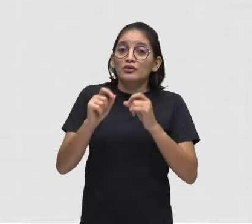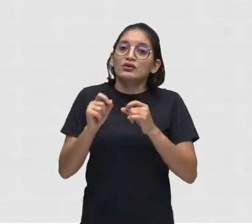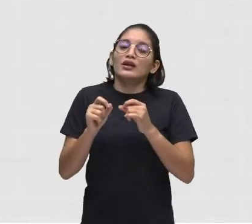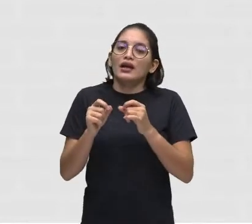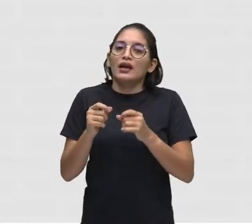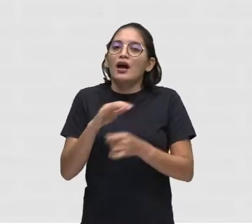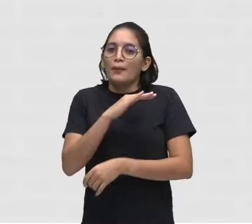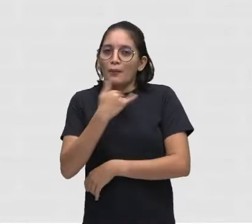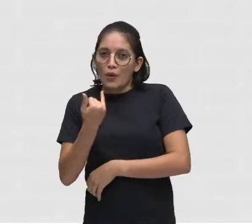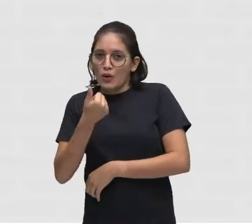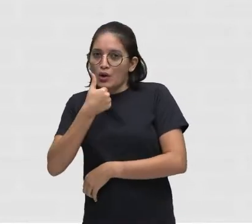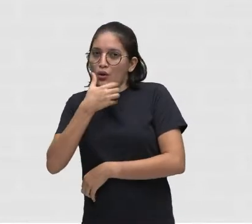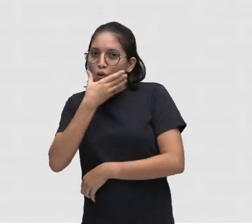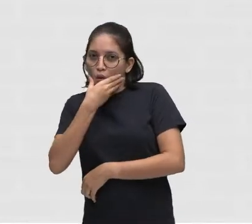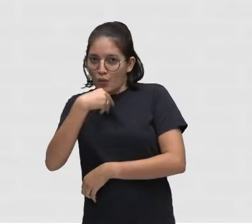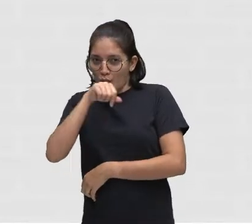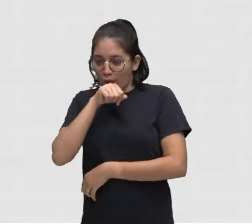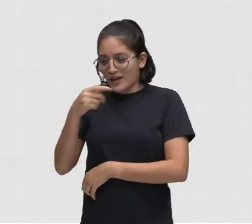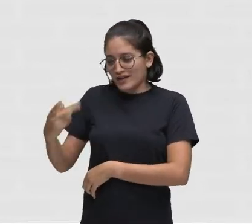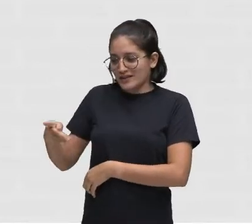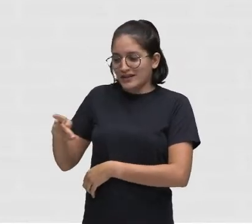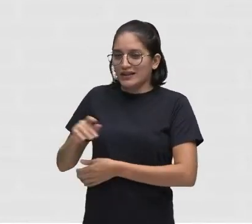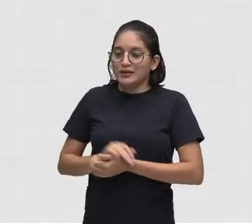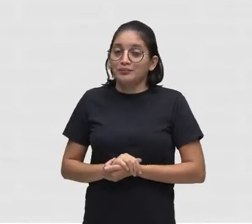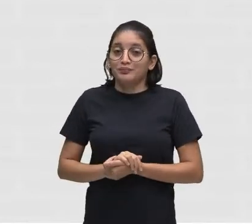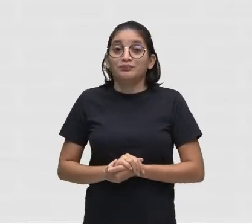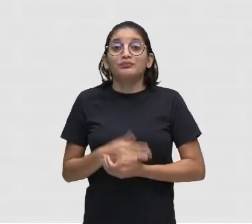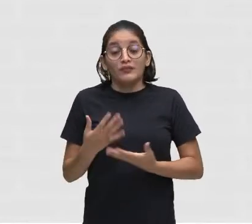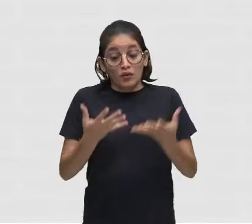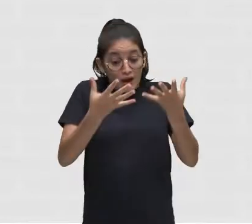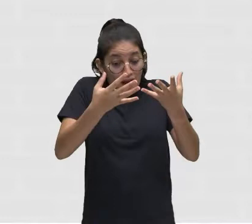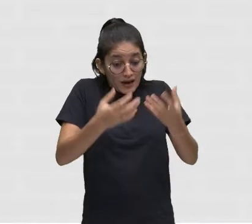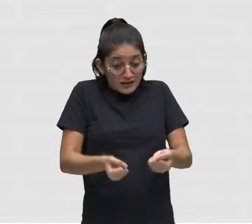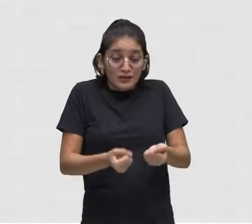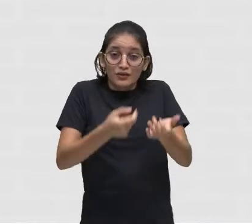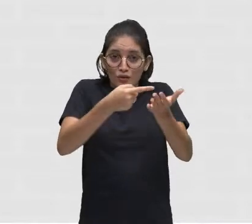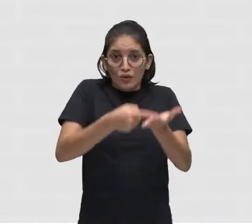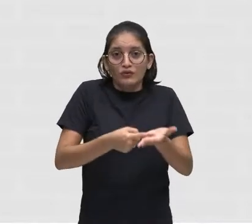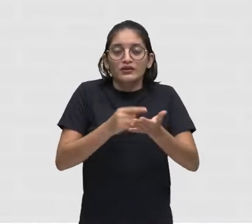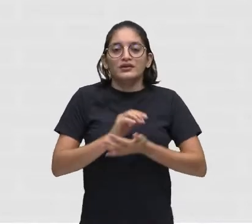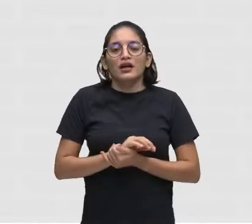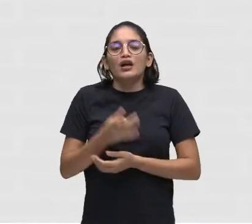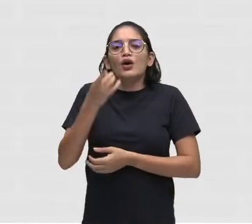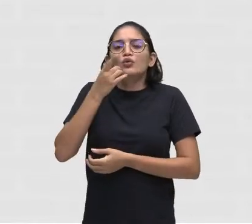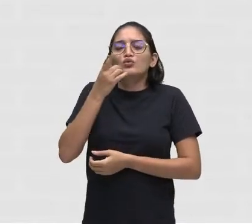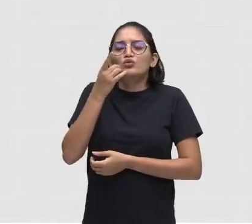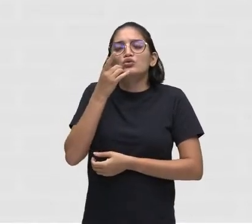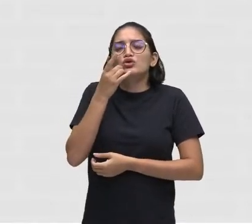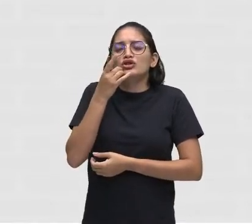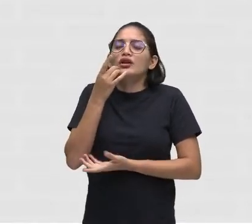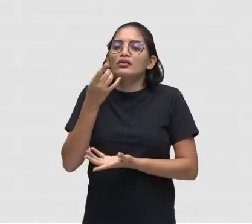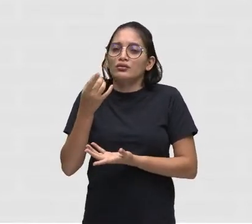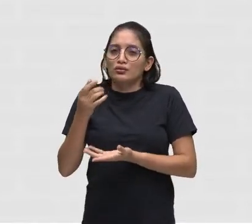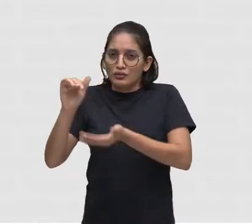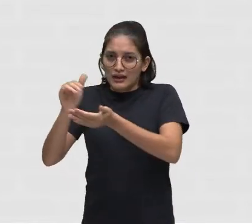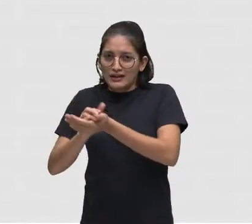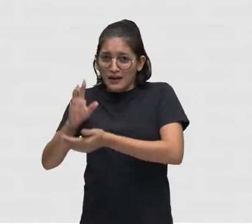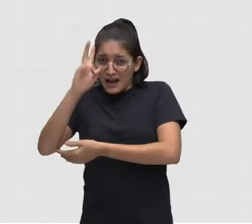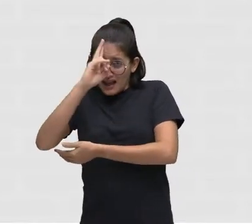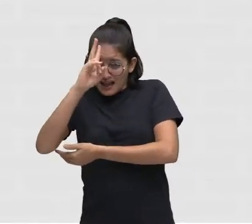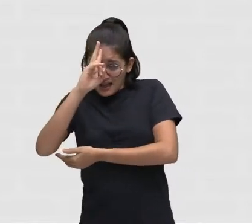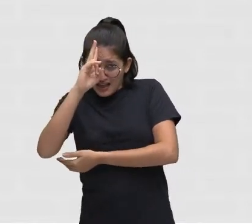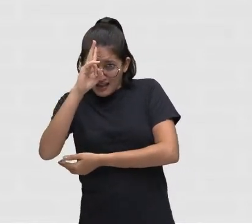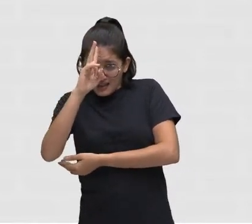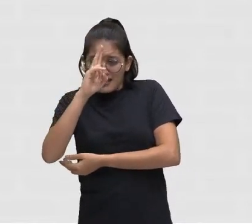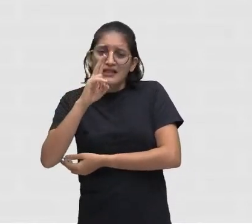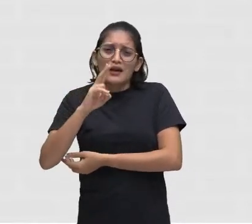do Ricardo. Ela aceitou o convite e no dia do casamento usou, lembra do primeiro presente dele? A